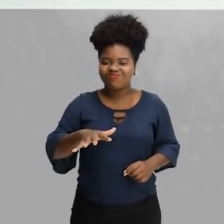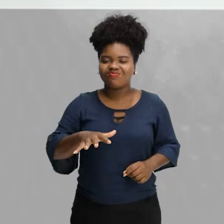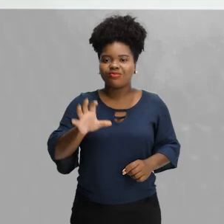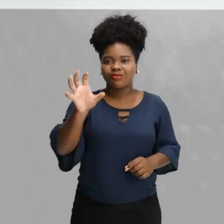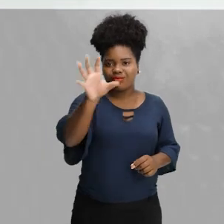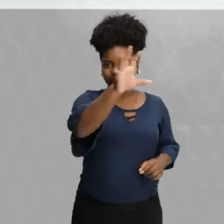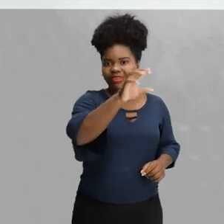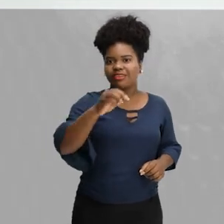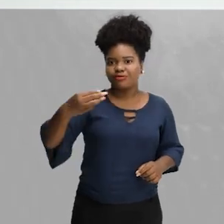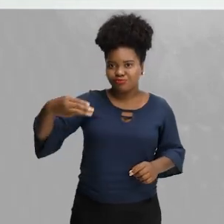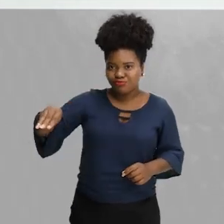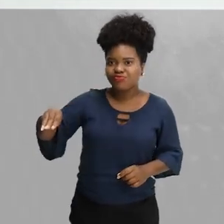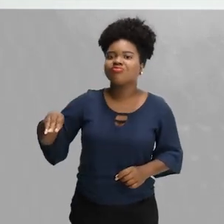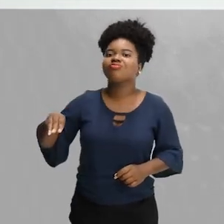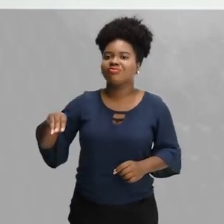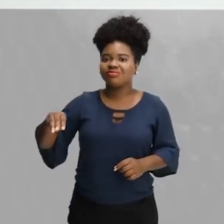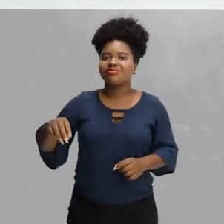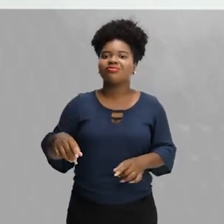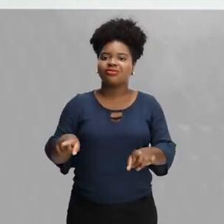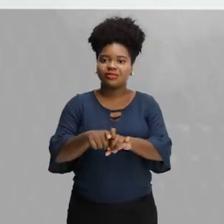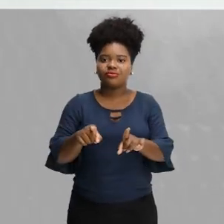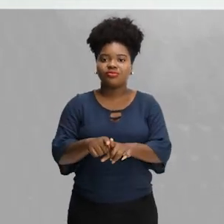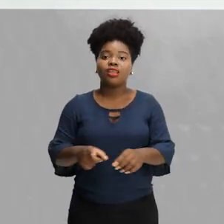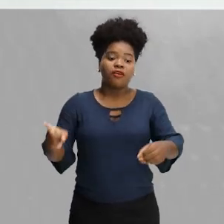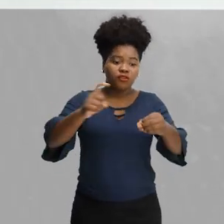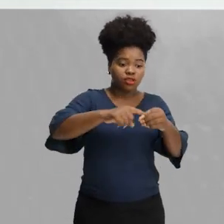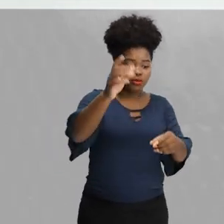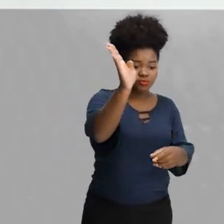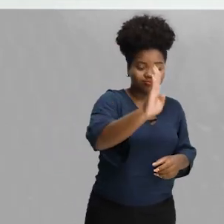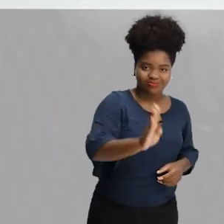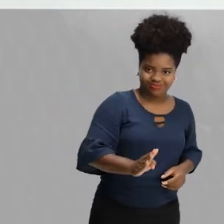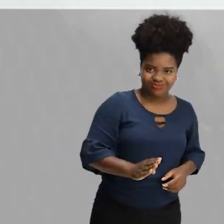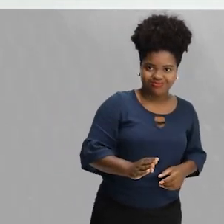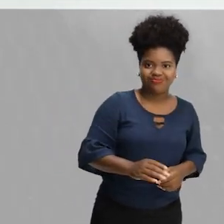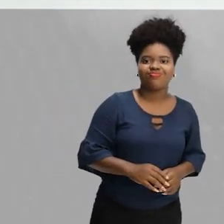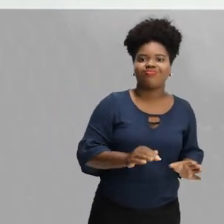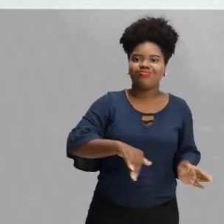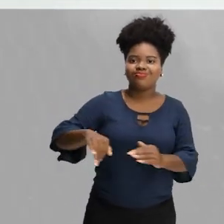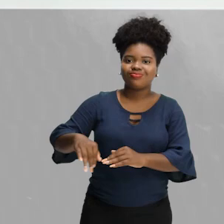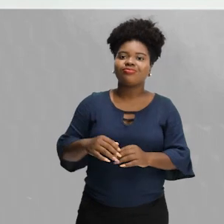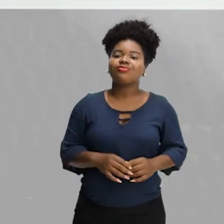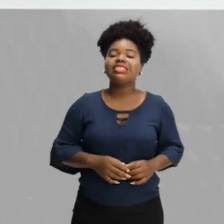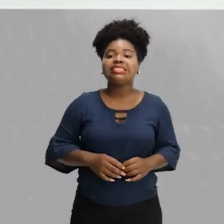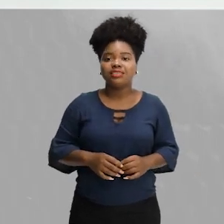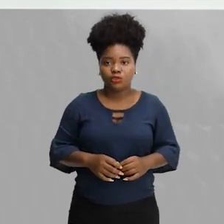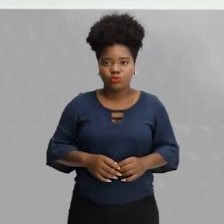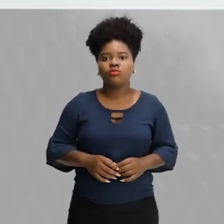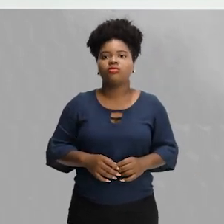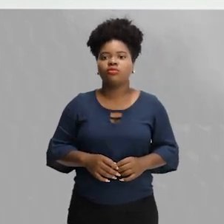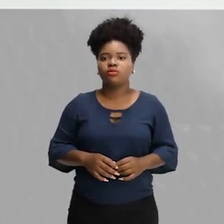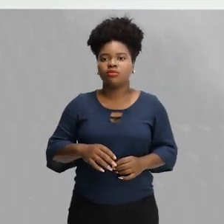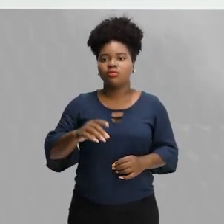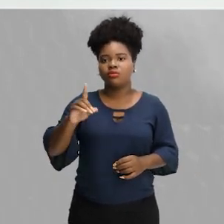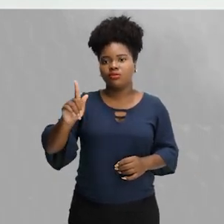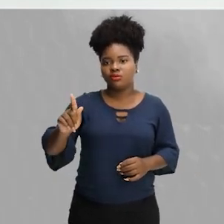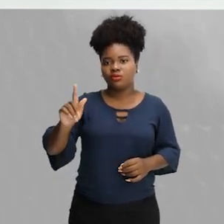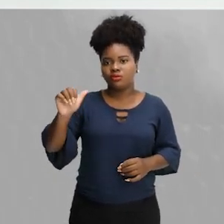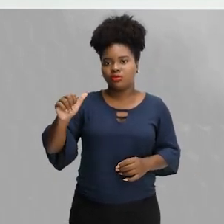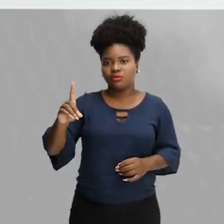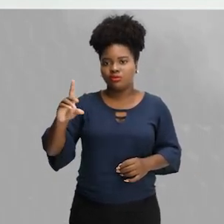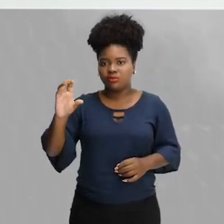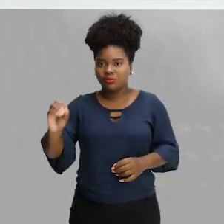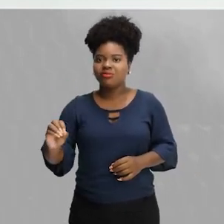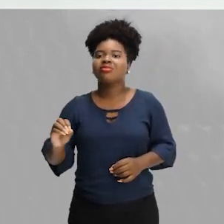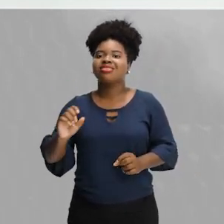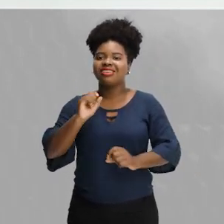vai ficar para uma próxima aula. Voltemos para o Brasil. O gado, portanto, foi se interiorizando, expulso muitas vezes por conta